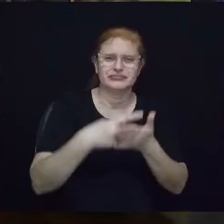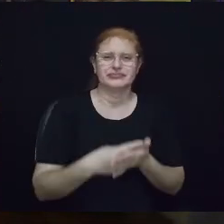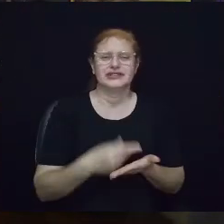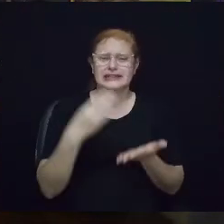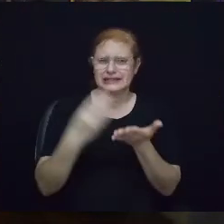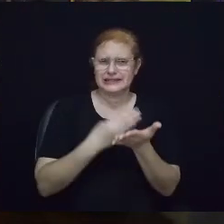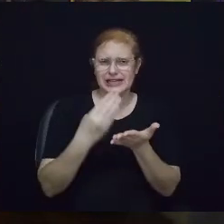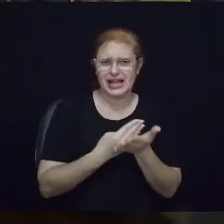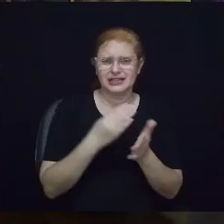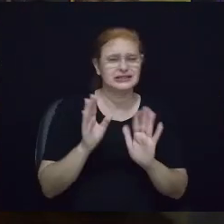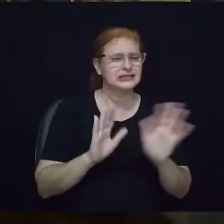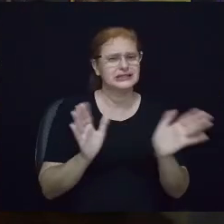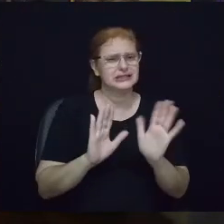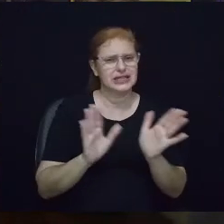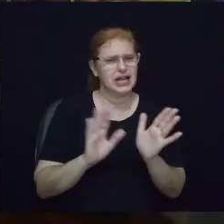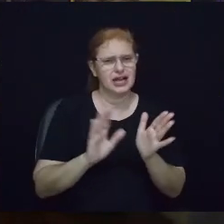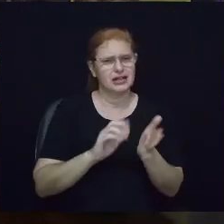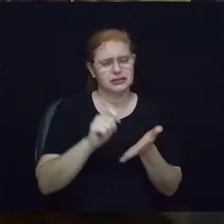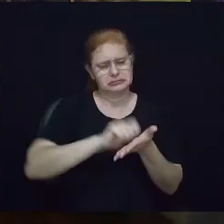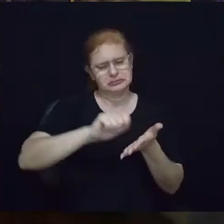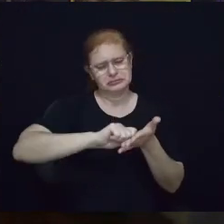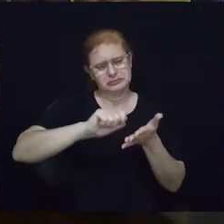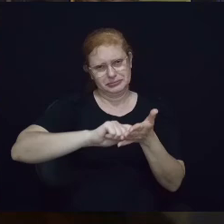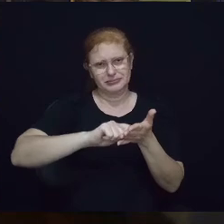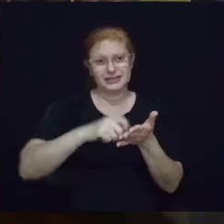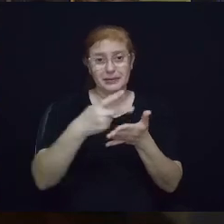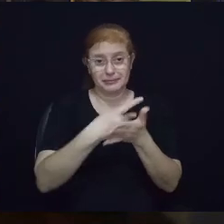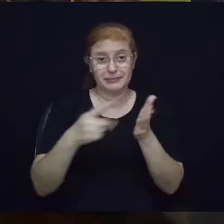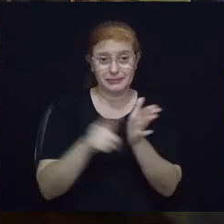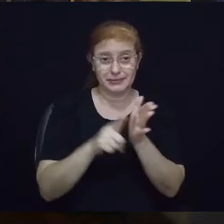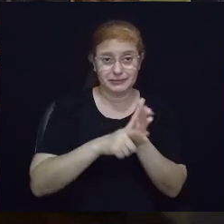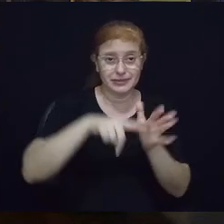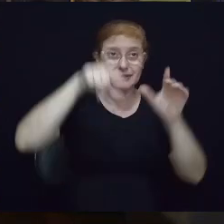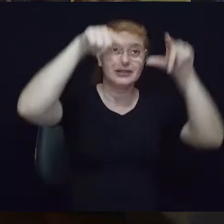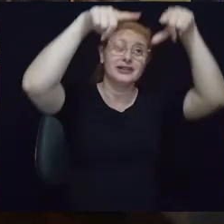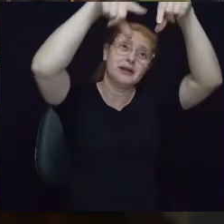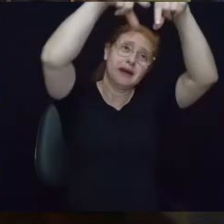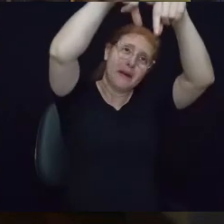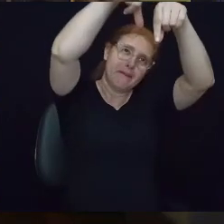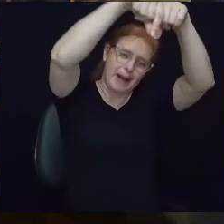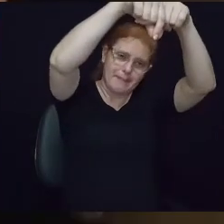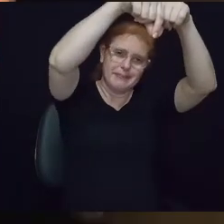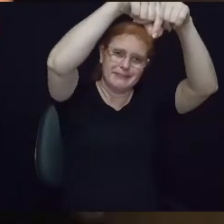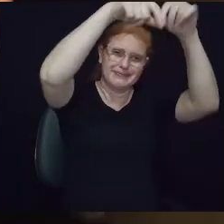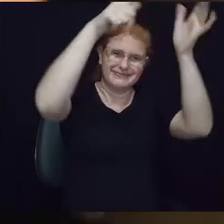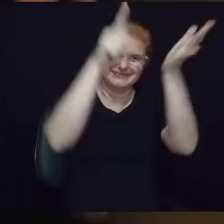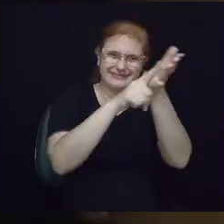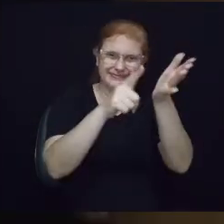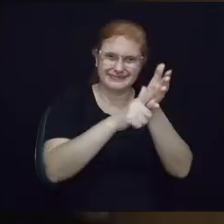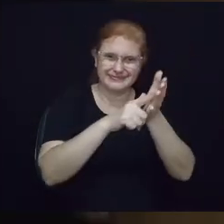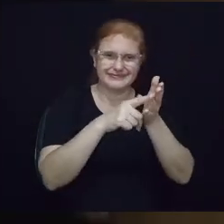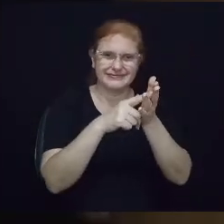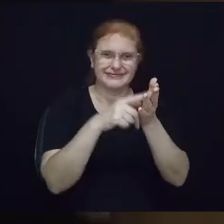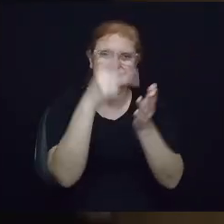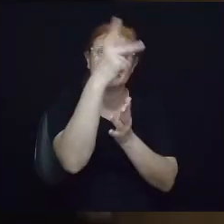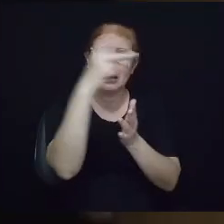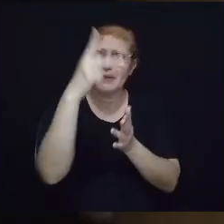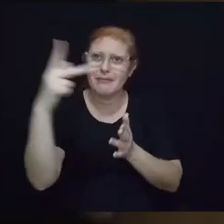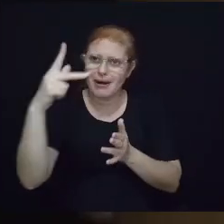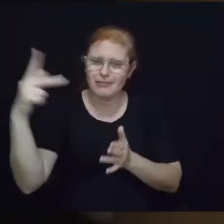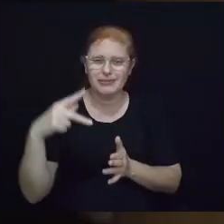anotar? Não, eu faço um rabisco em papel e deixo pendurado. No fim das contas, acaba que eu nem olho muito mais